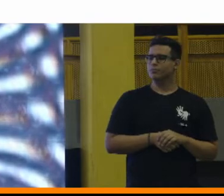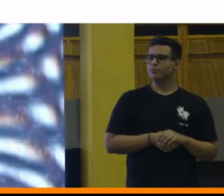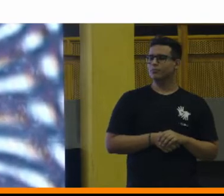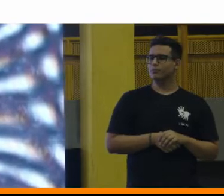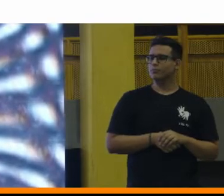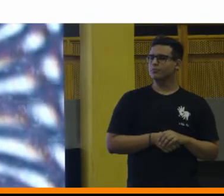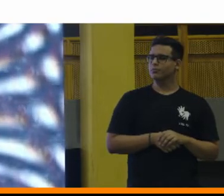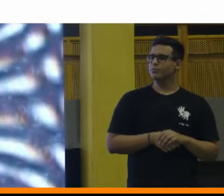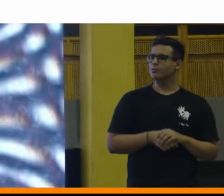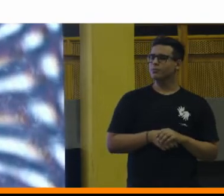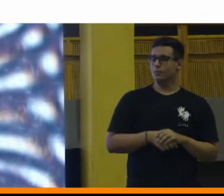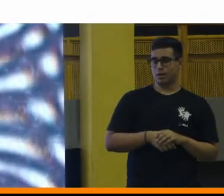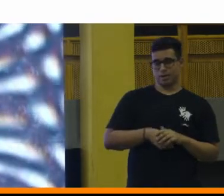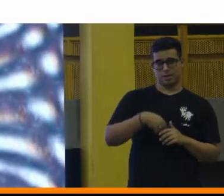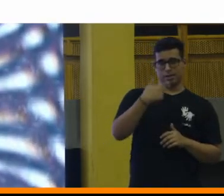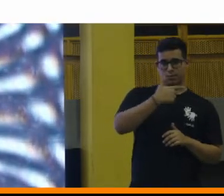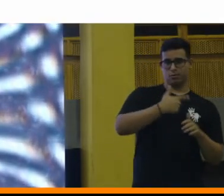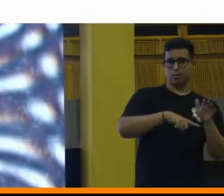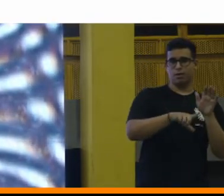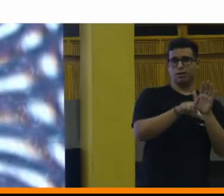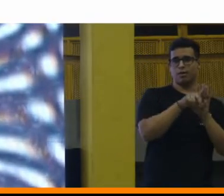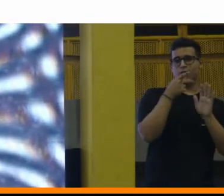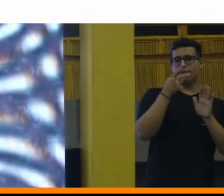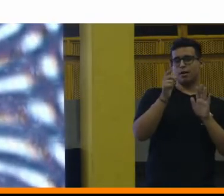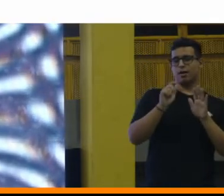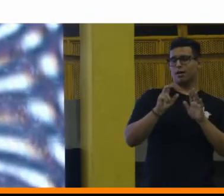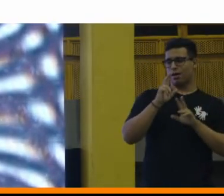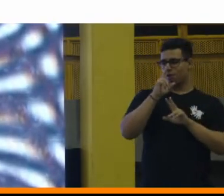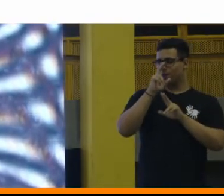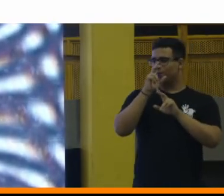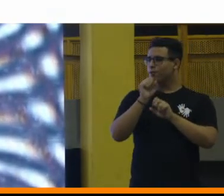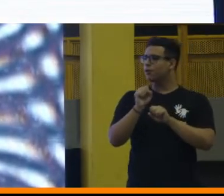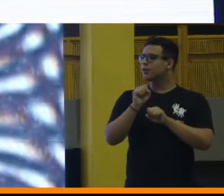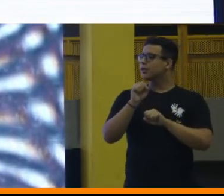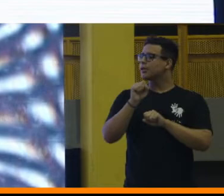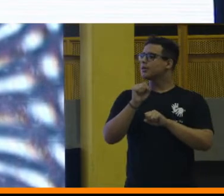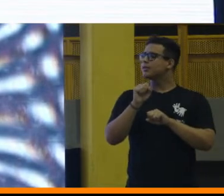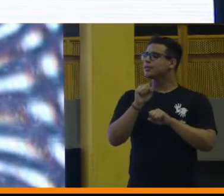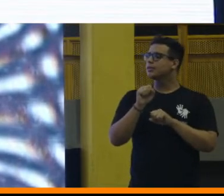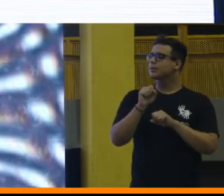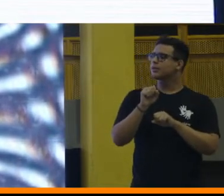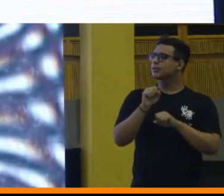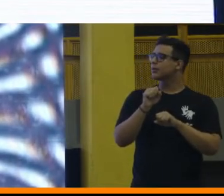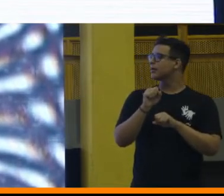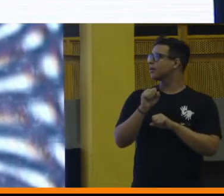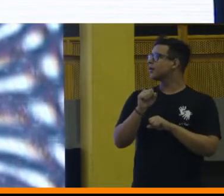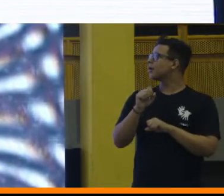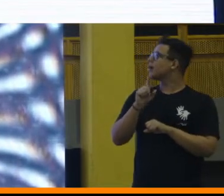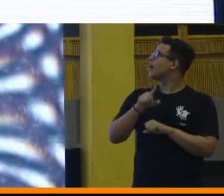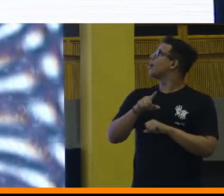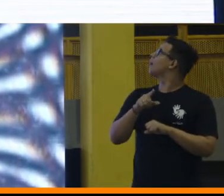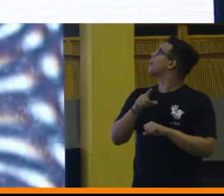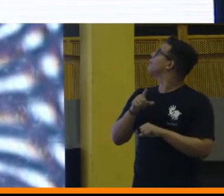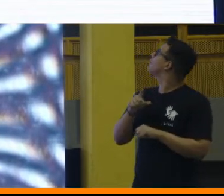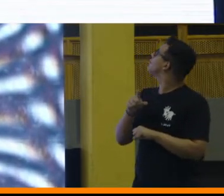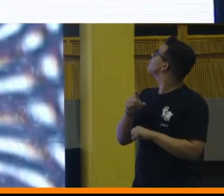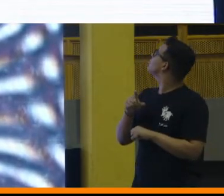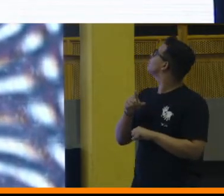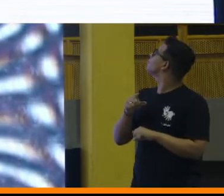força resultante é a massa vezes a aceleração, não é? Aí tudo bem. Mas